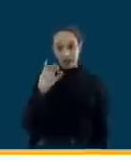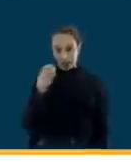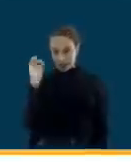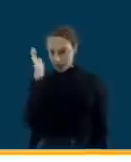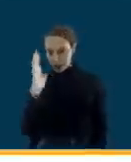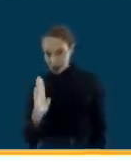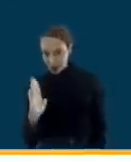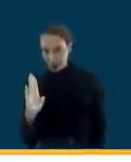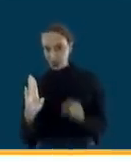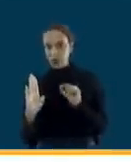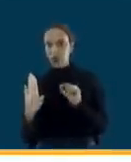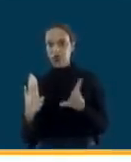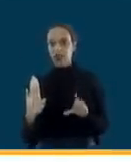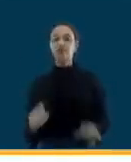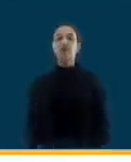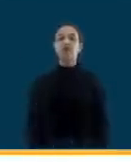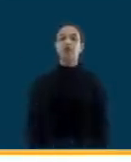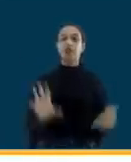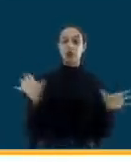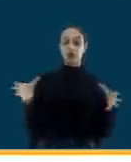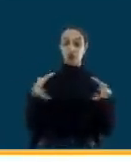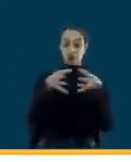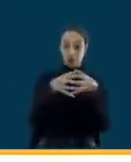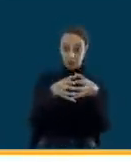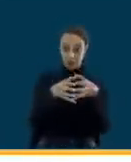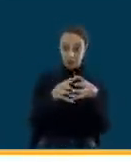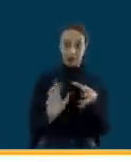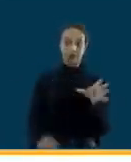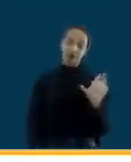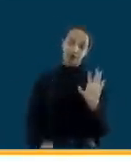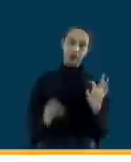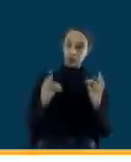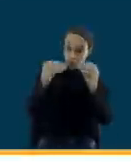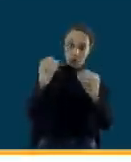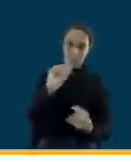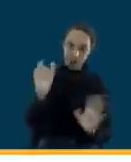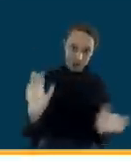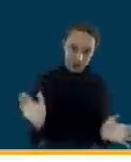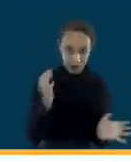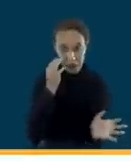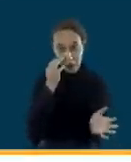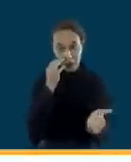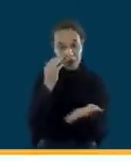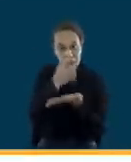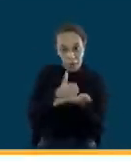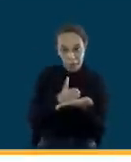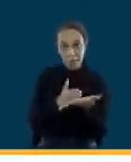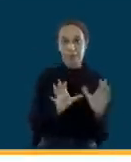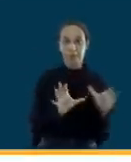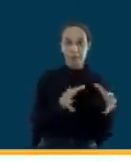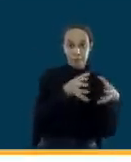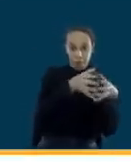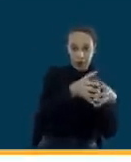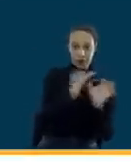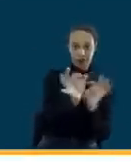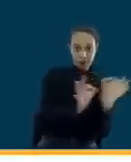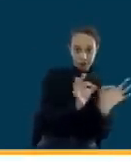juntar, claro, uma parte, nunca é total, mas uma parte do que se produzia em termos